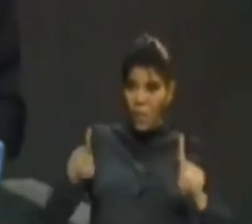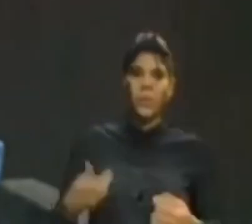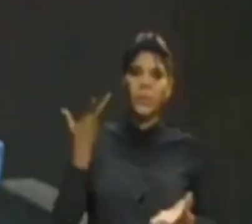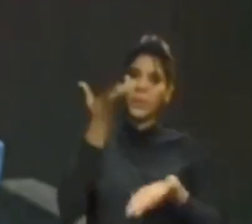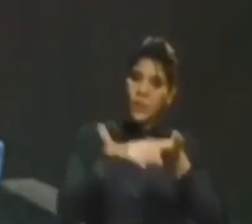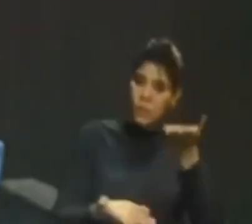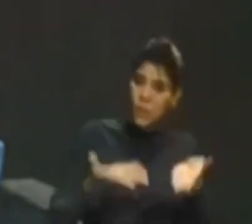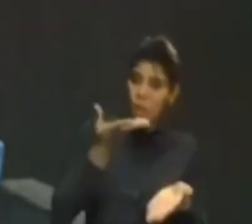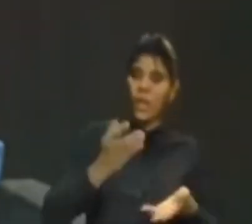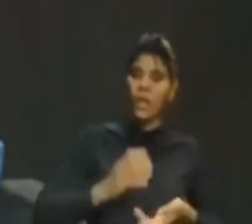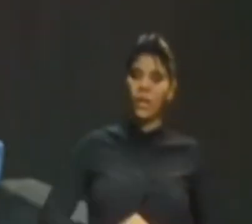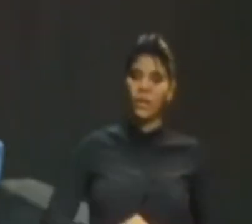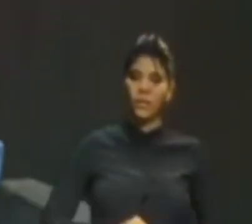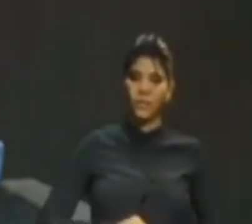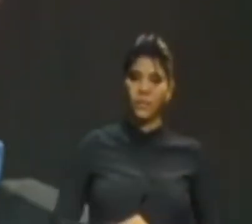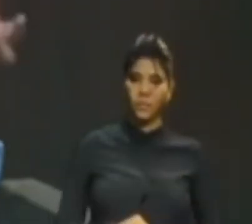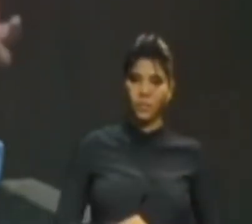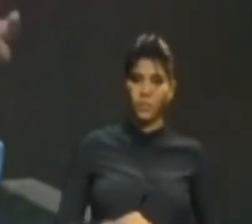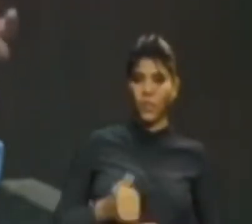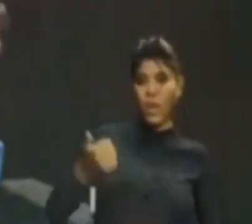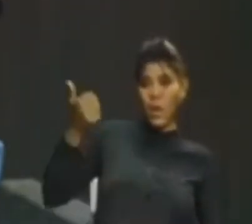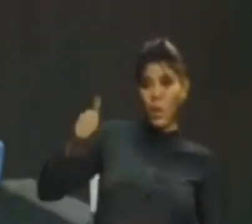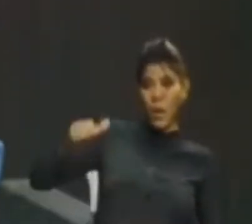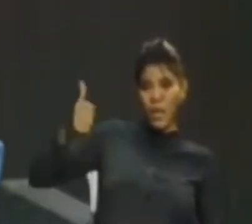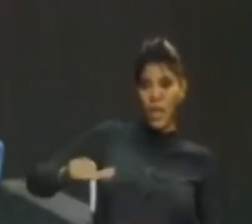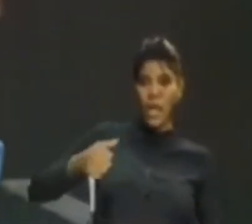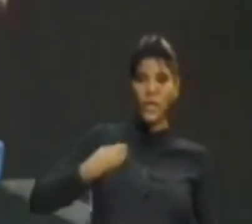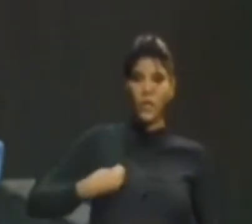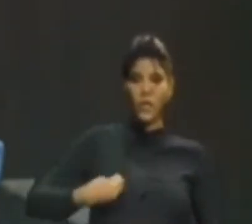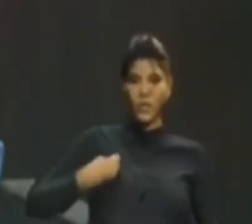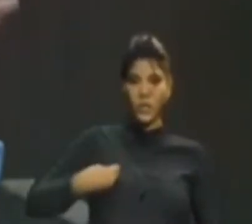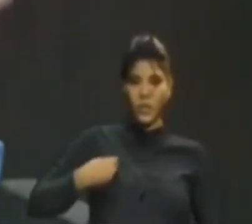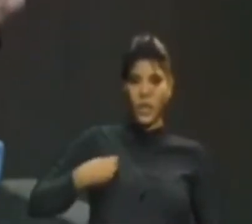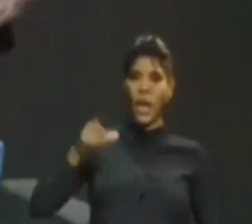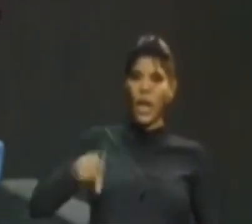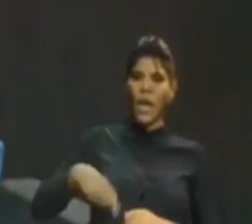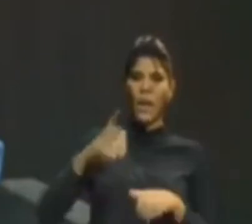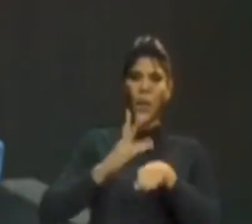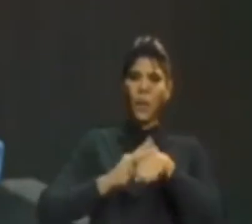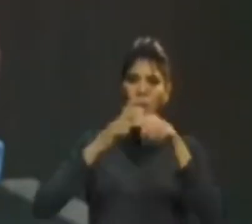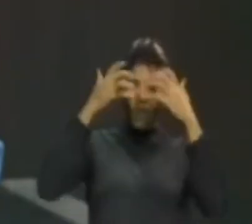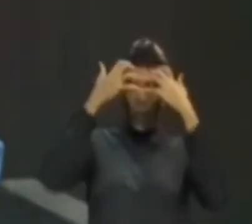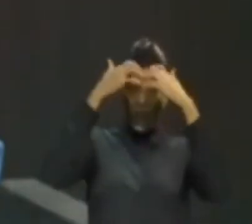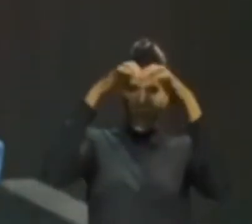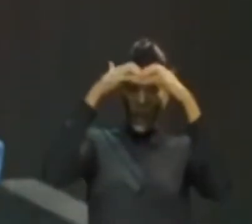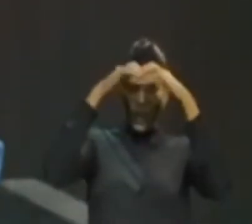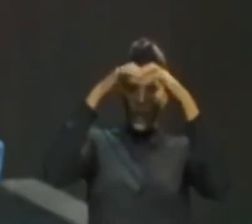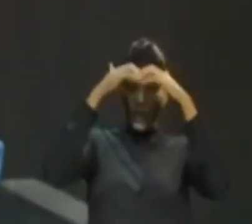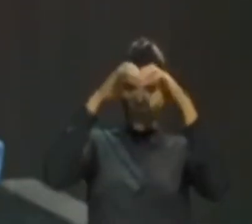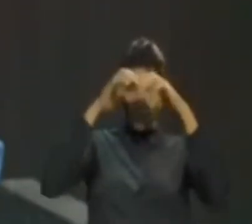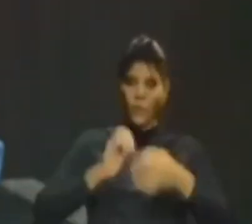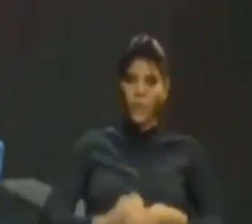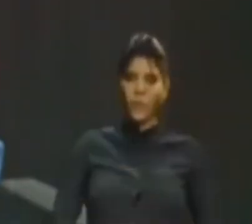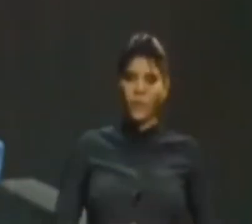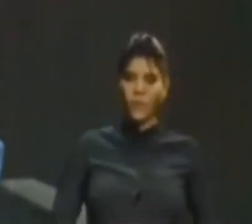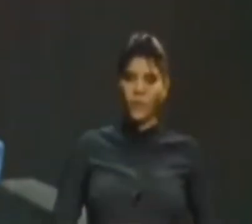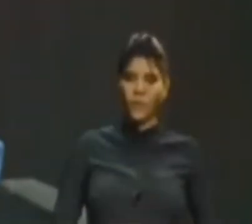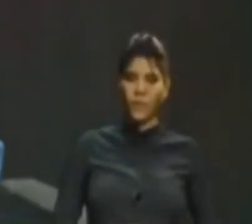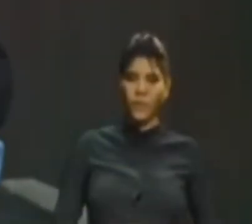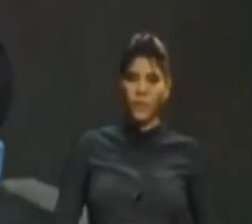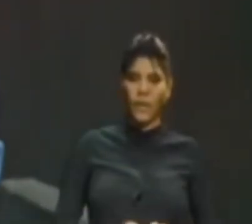procedimento e a qualidade de vida era uma doença neurológica que é diminui a